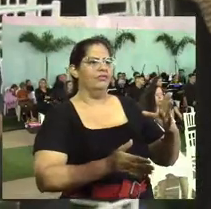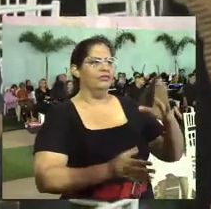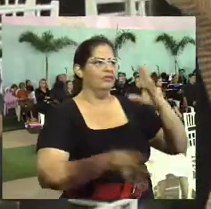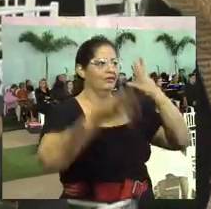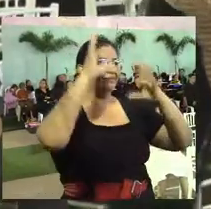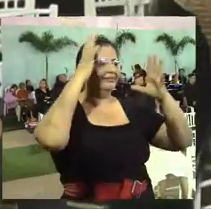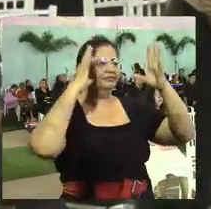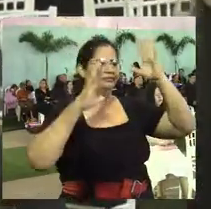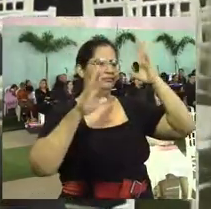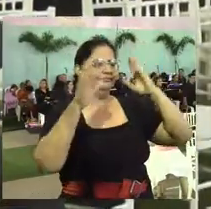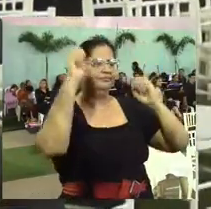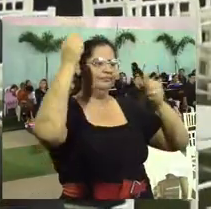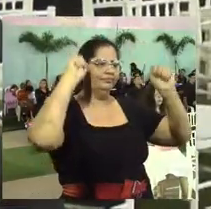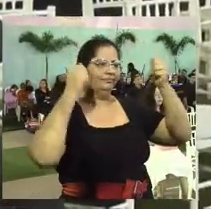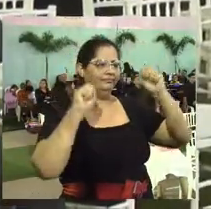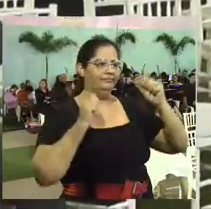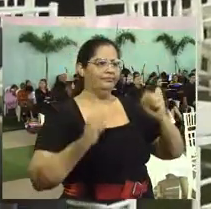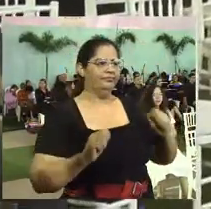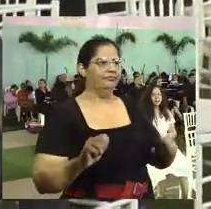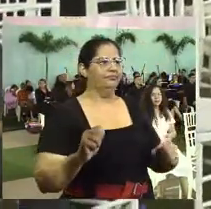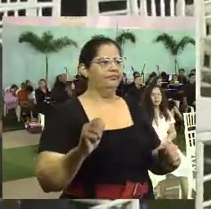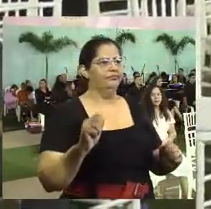Te Adorarei